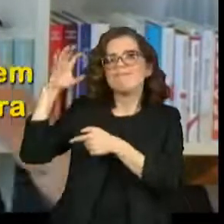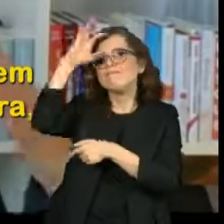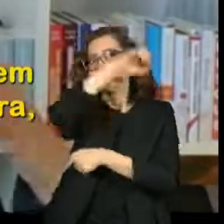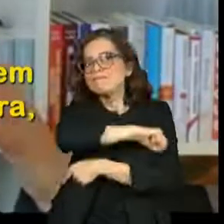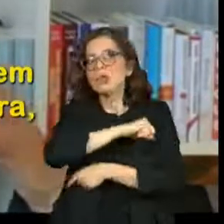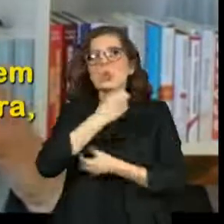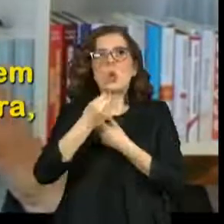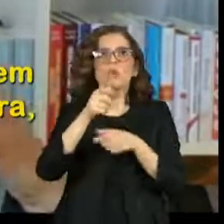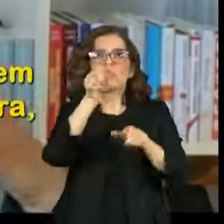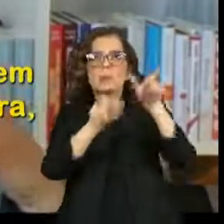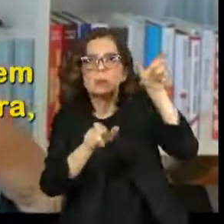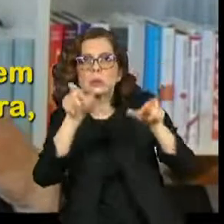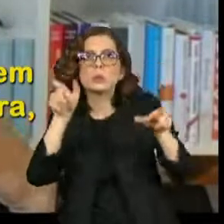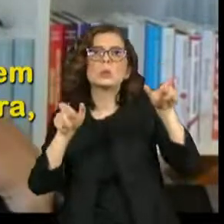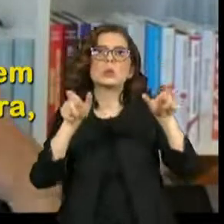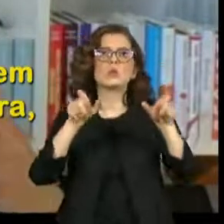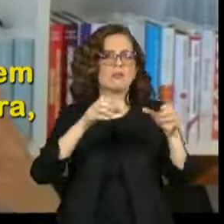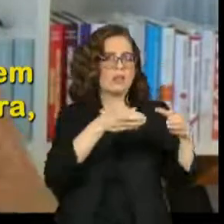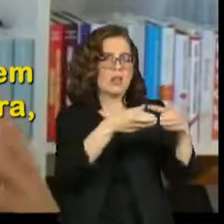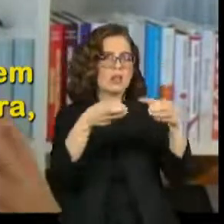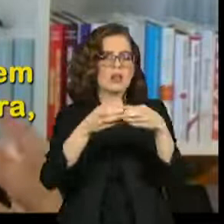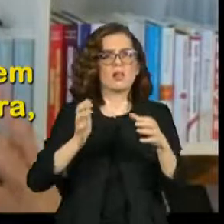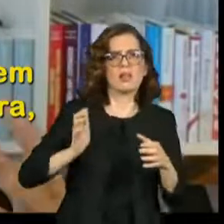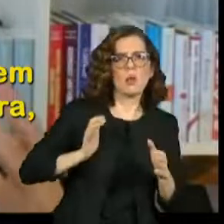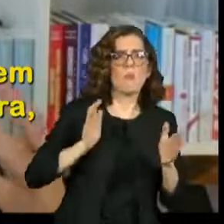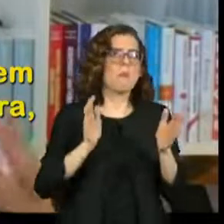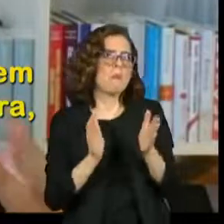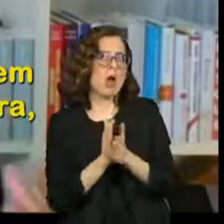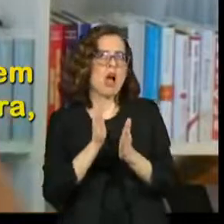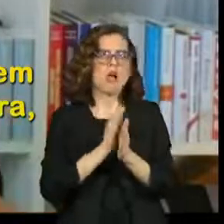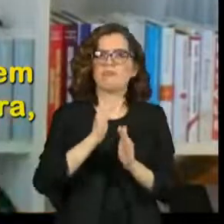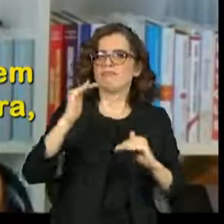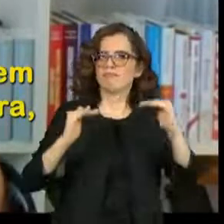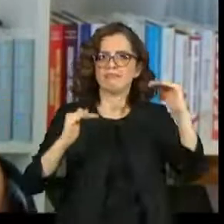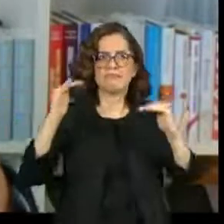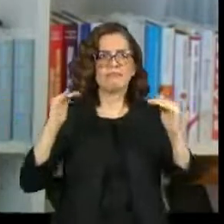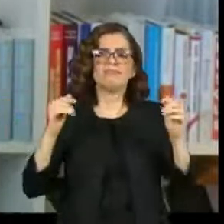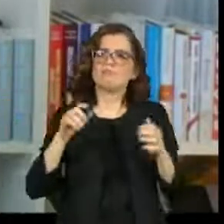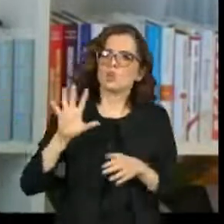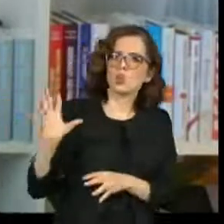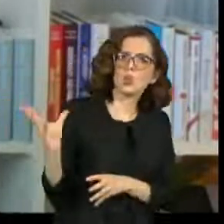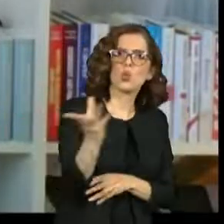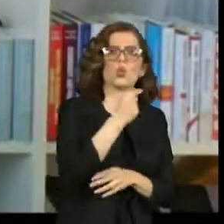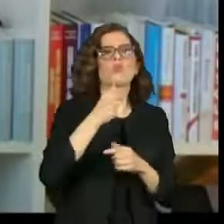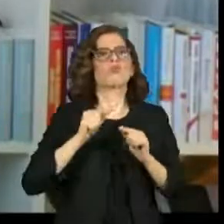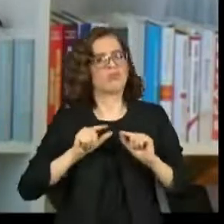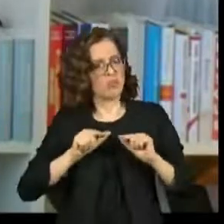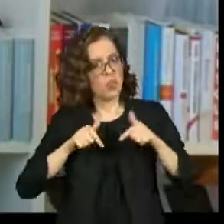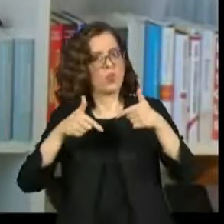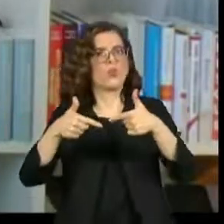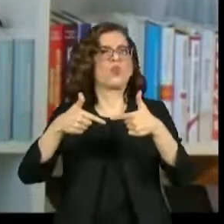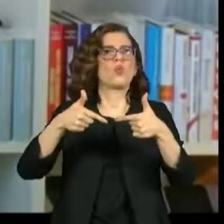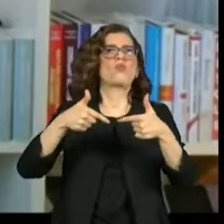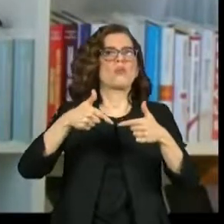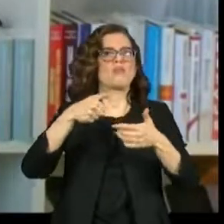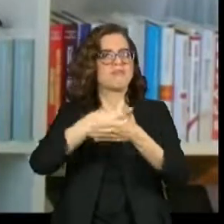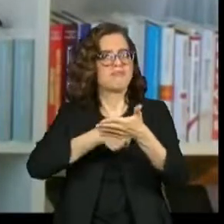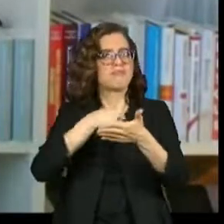que pessoas de todas as classeses, particularmente men que lutaram na guerra, mixam juntos, e